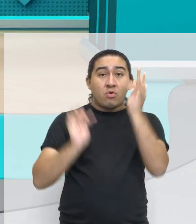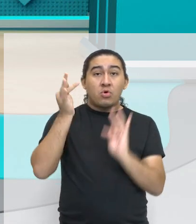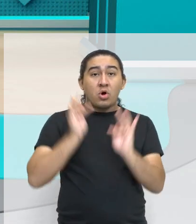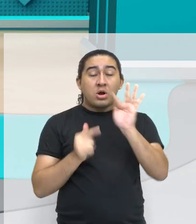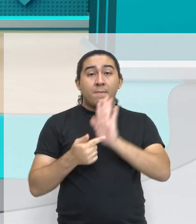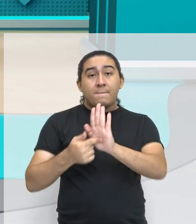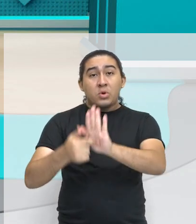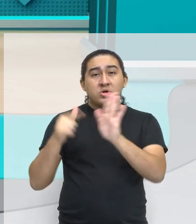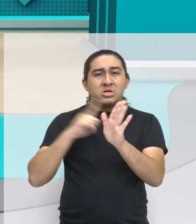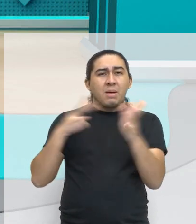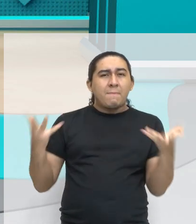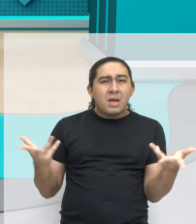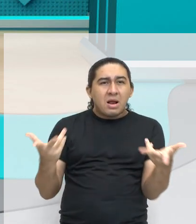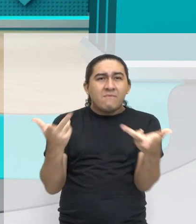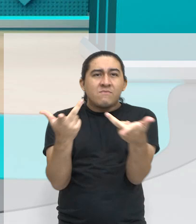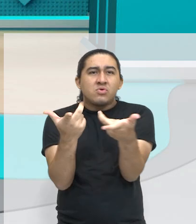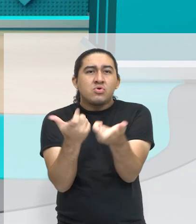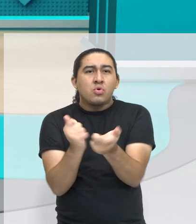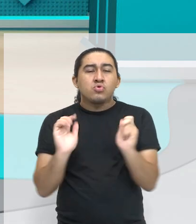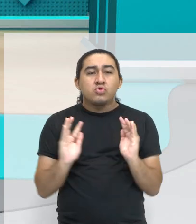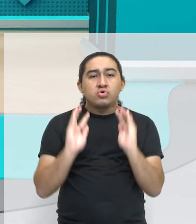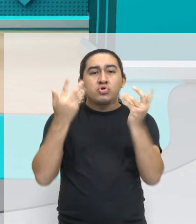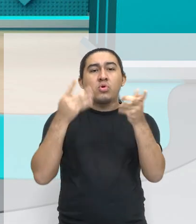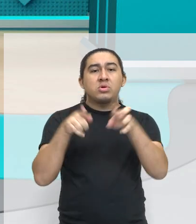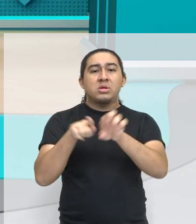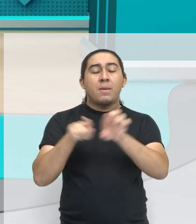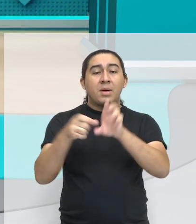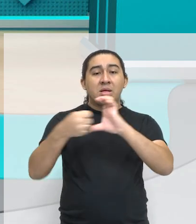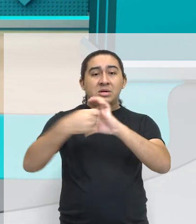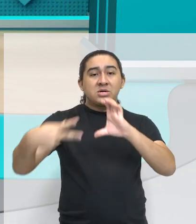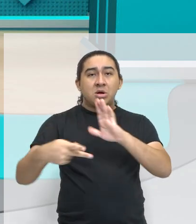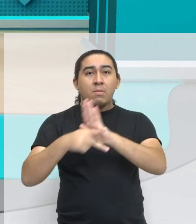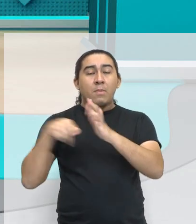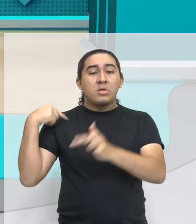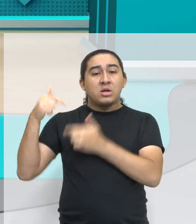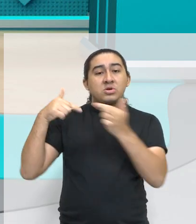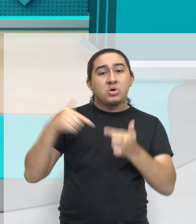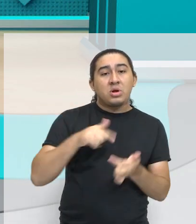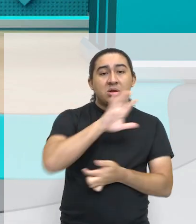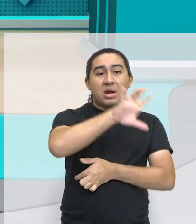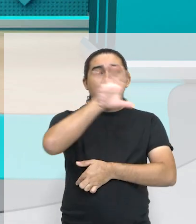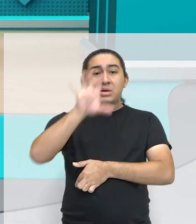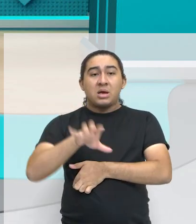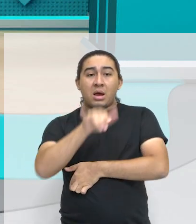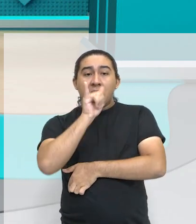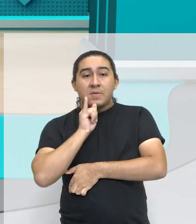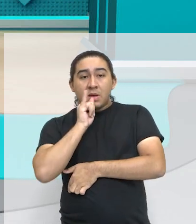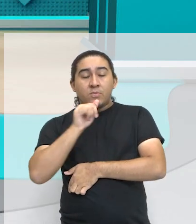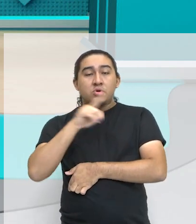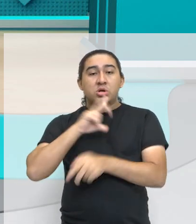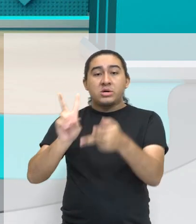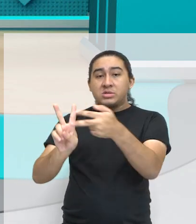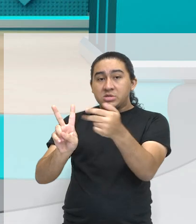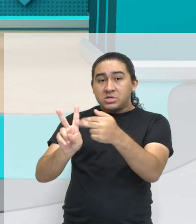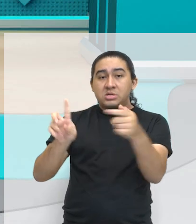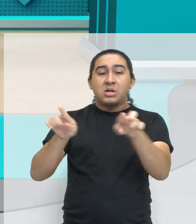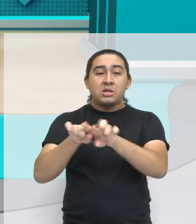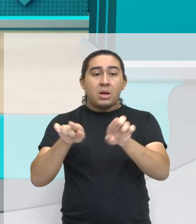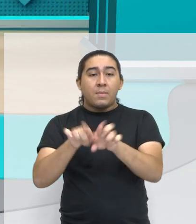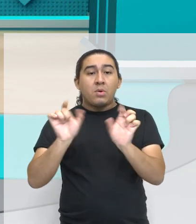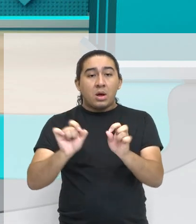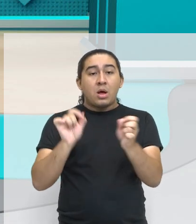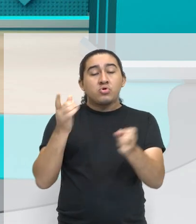grandiosos espetáculos os elementos das culturas tradicionais da região, como os rituais indígenas e o cotidiano